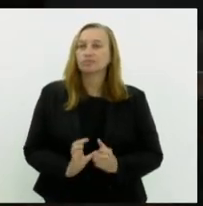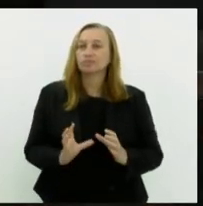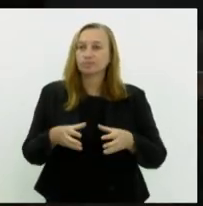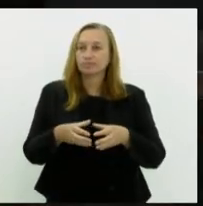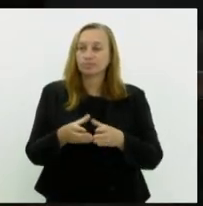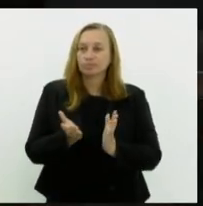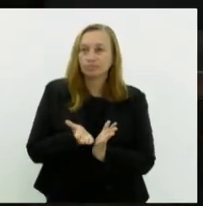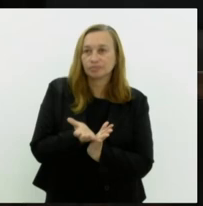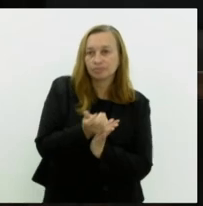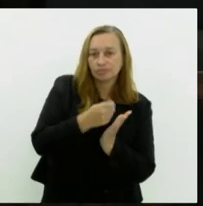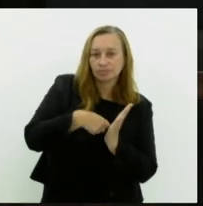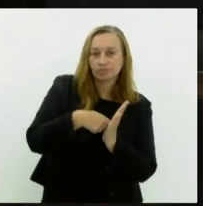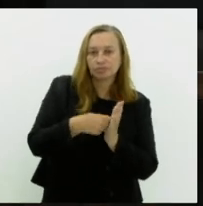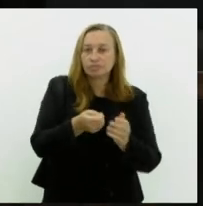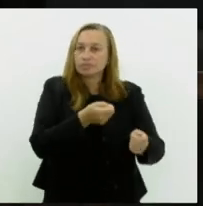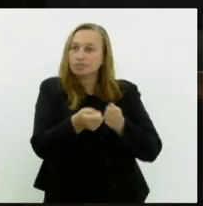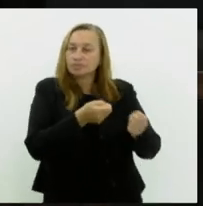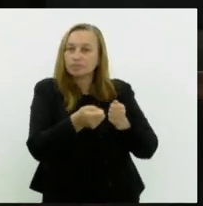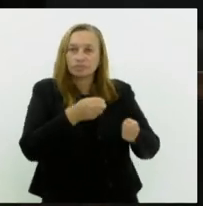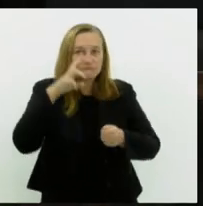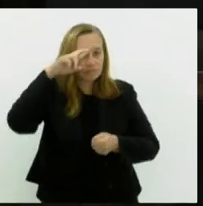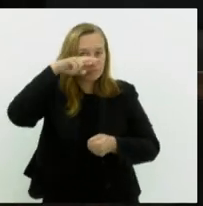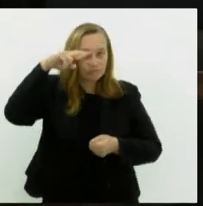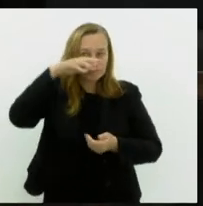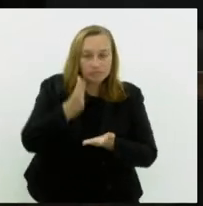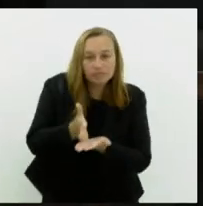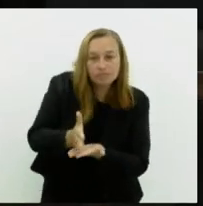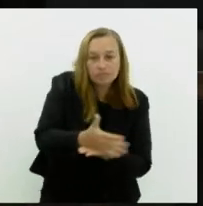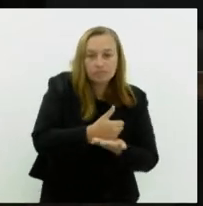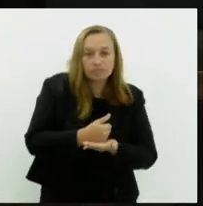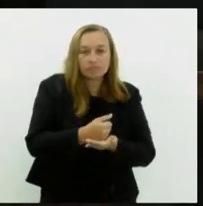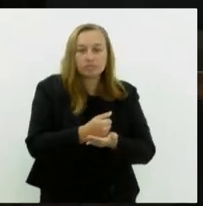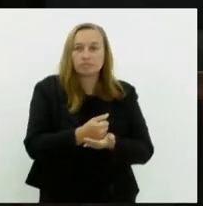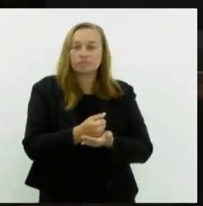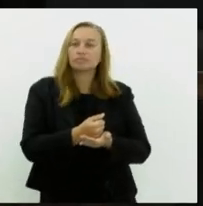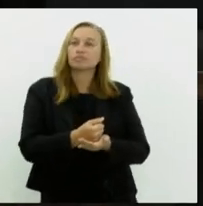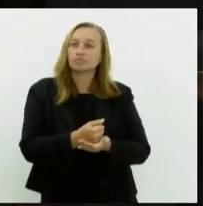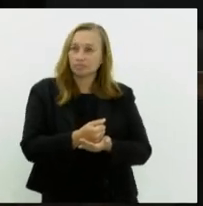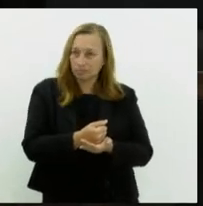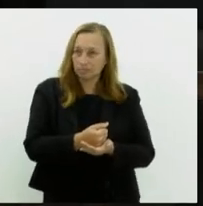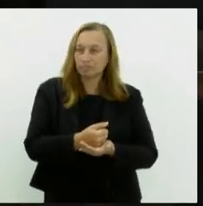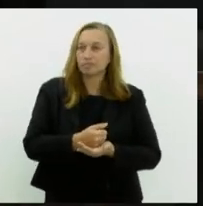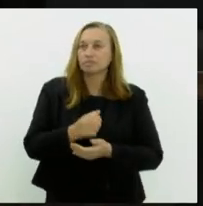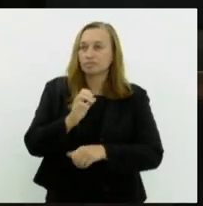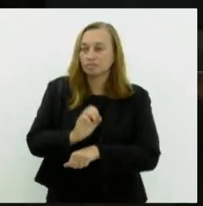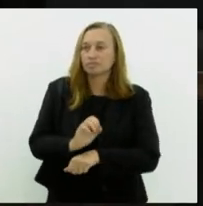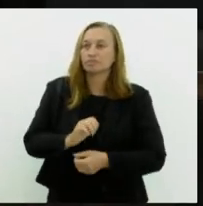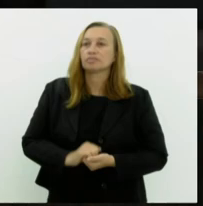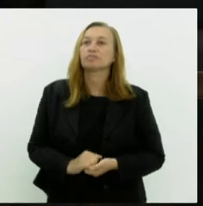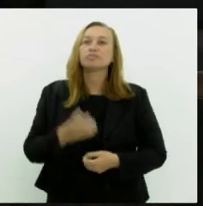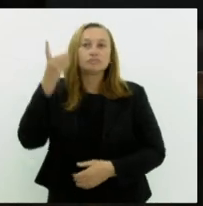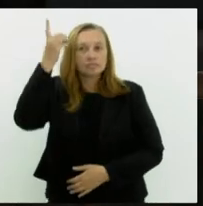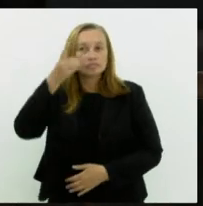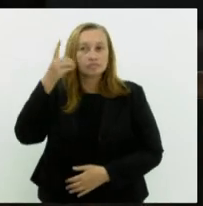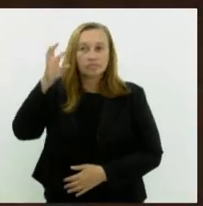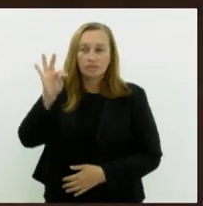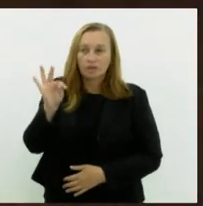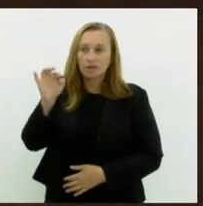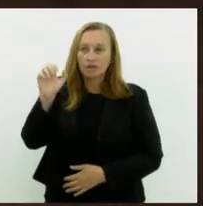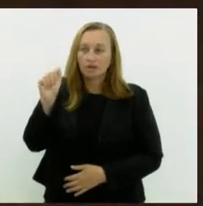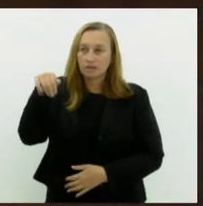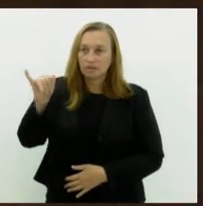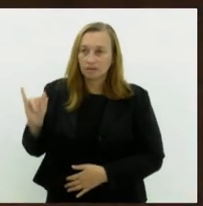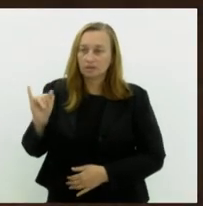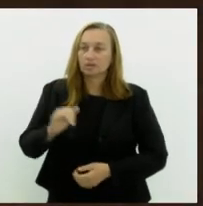de Tributação, Controle da Arrecadação Estadual e de Fiscalização dos Tributos Estaduais, deputado Tande Vieira.